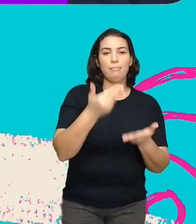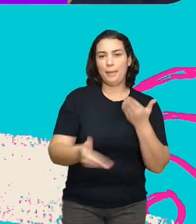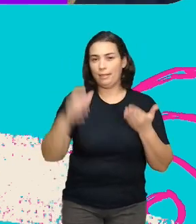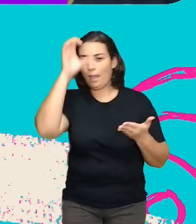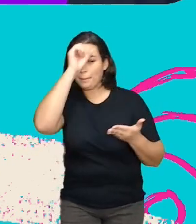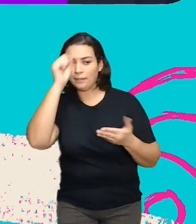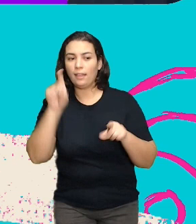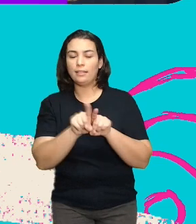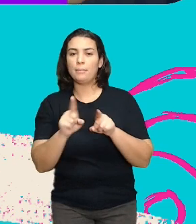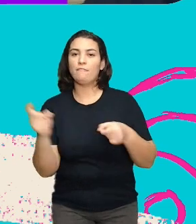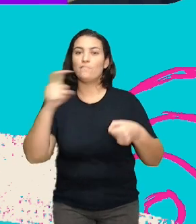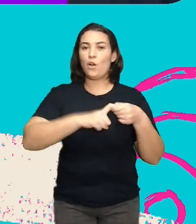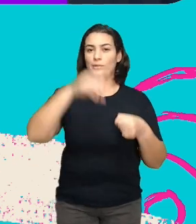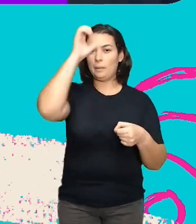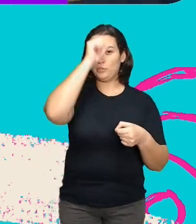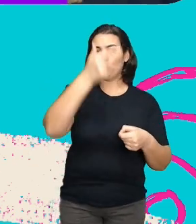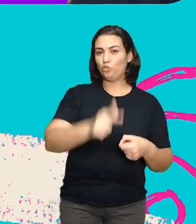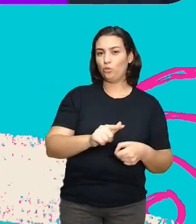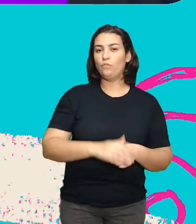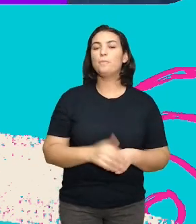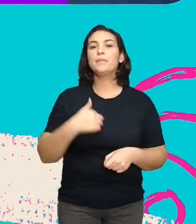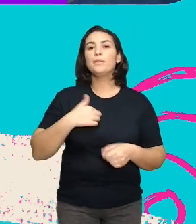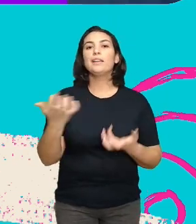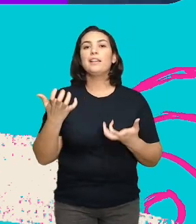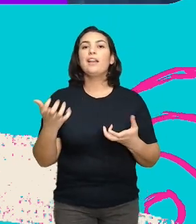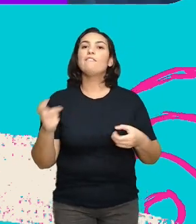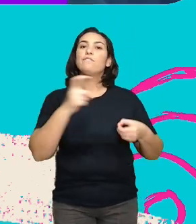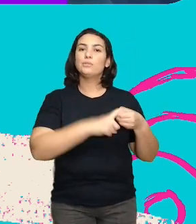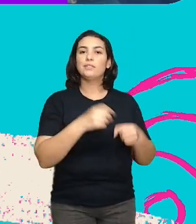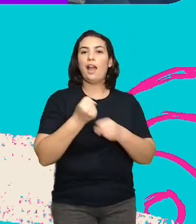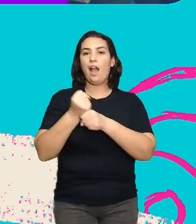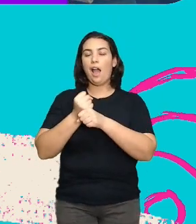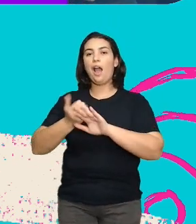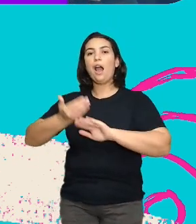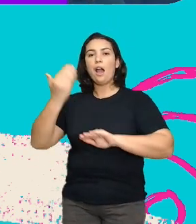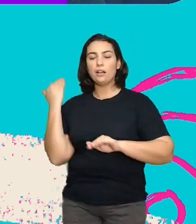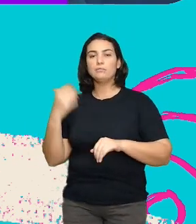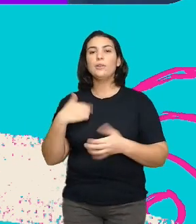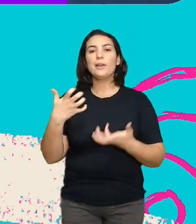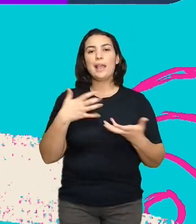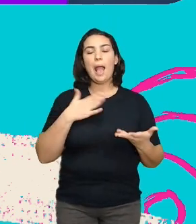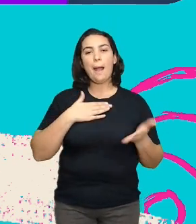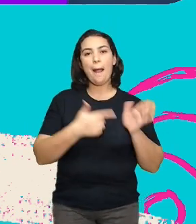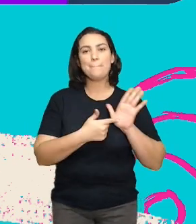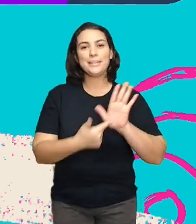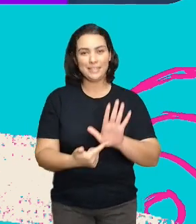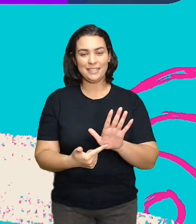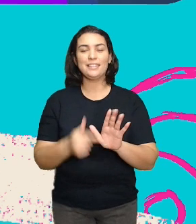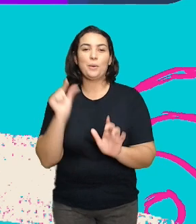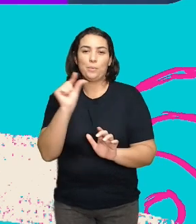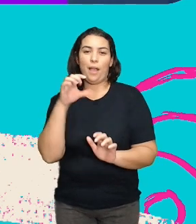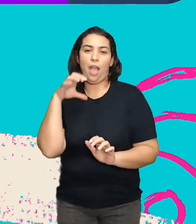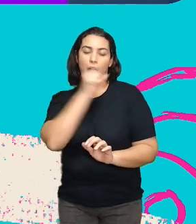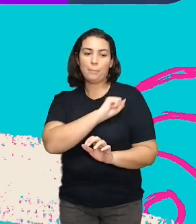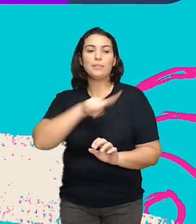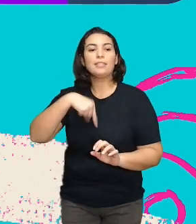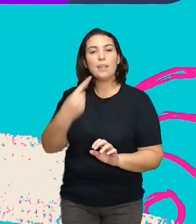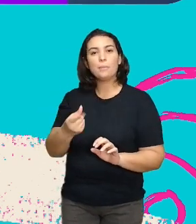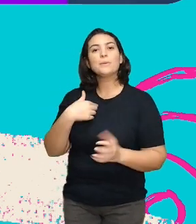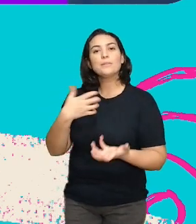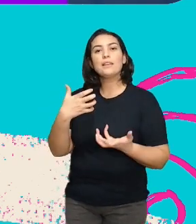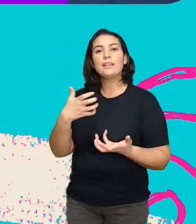aí alguns anos atrás. Vou me apresentar brevemente, depois a gente pode falar um pouquinho mais